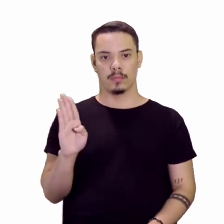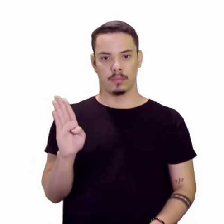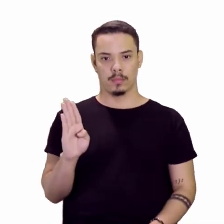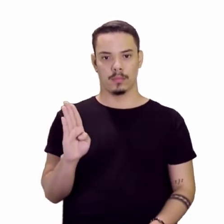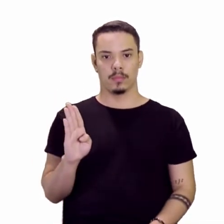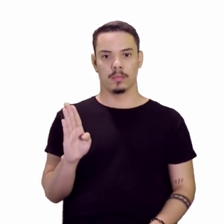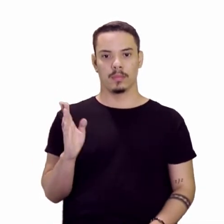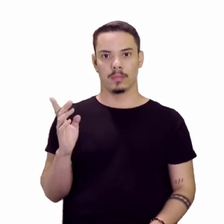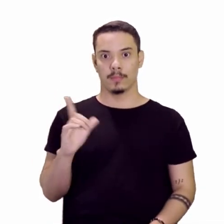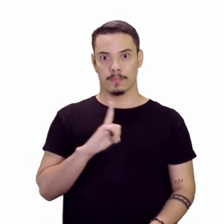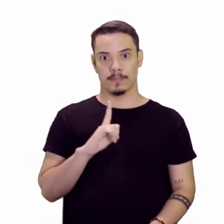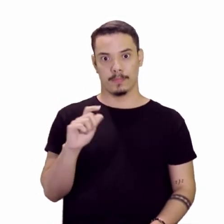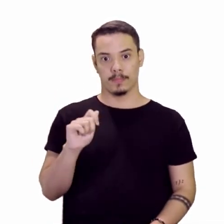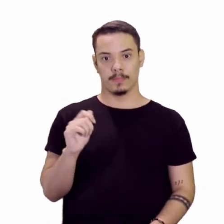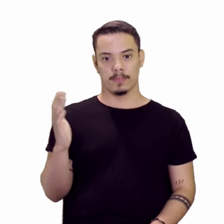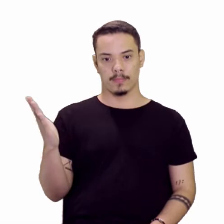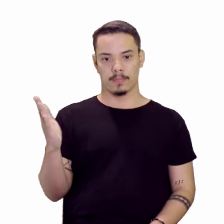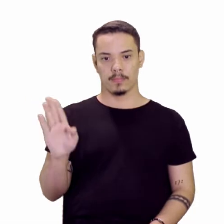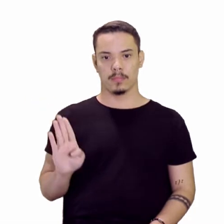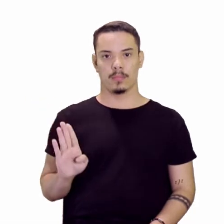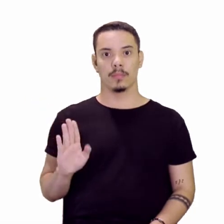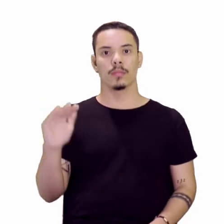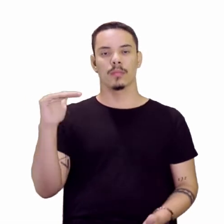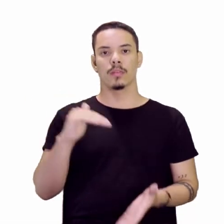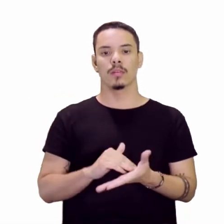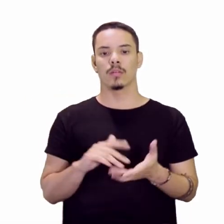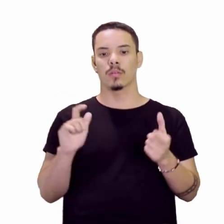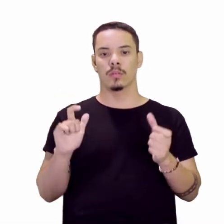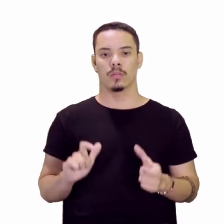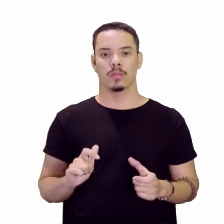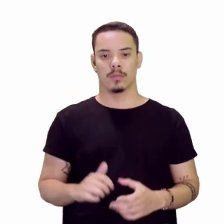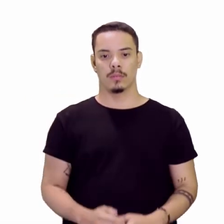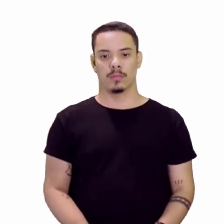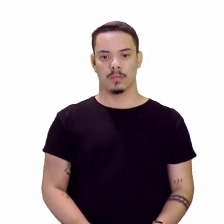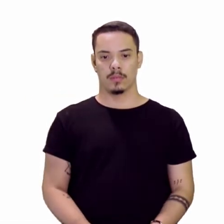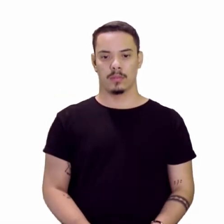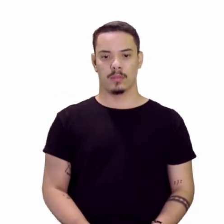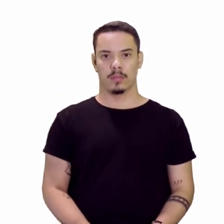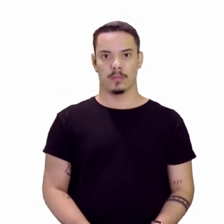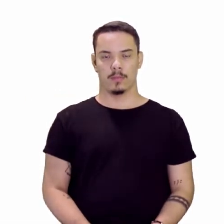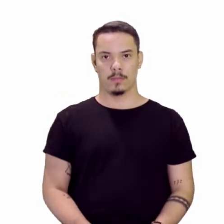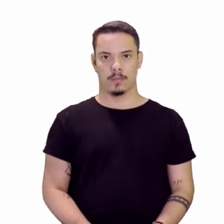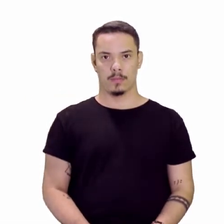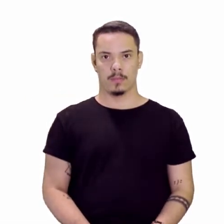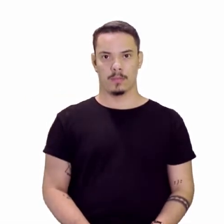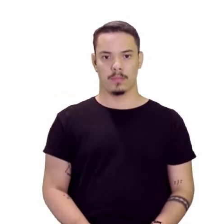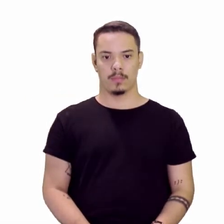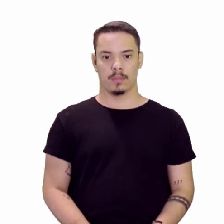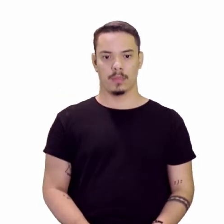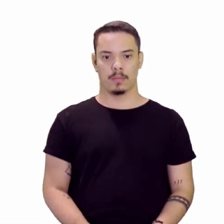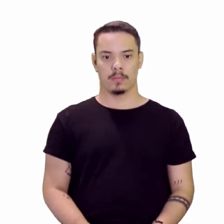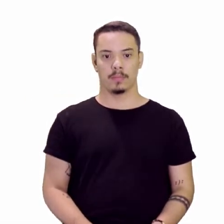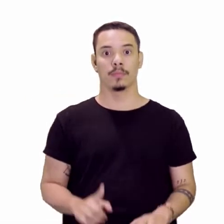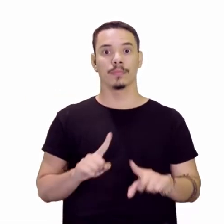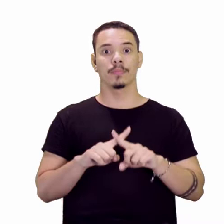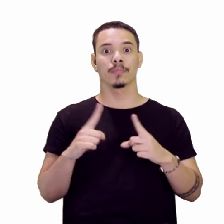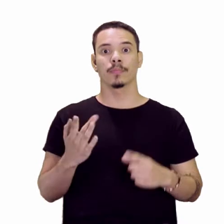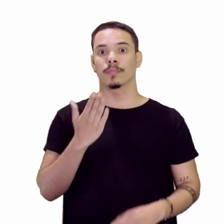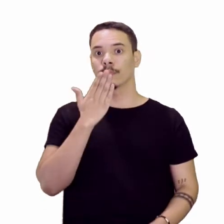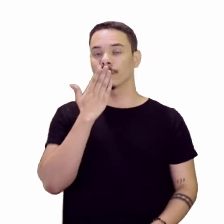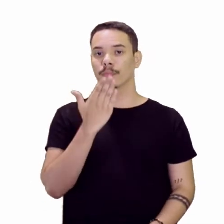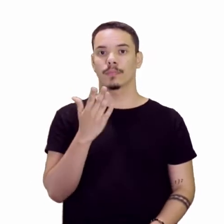aqui é o A, colocar o B aqui, pronto. O B está aqui, 2 metros. certo? Mas ele está pedindo o